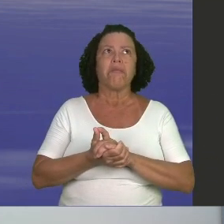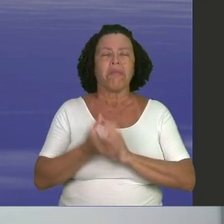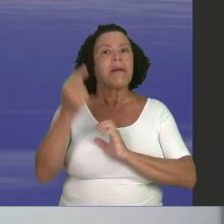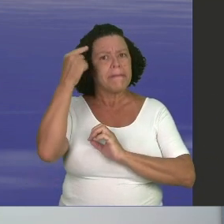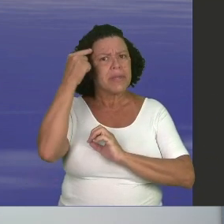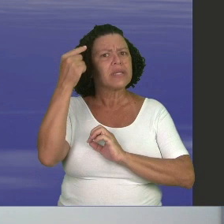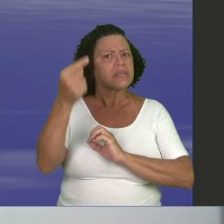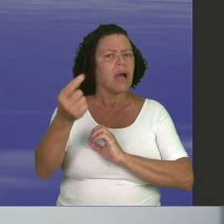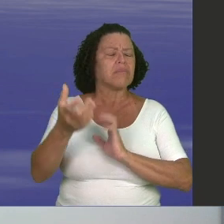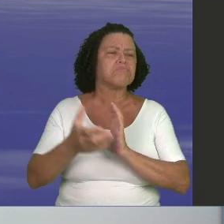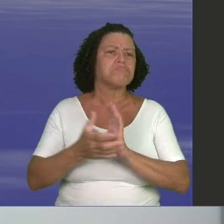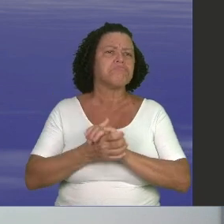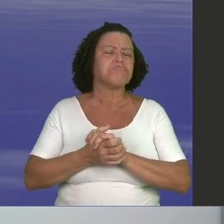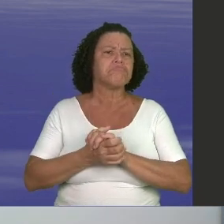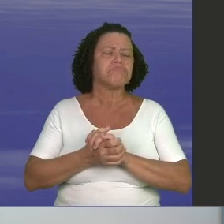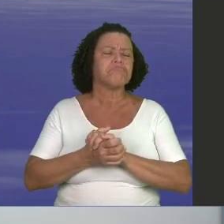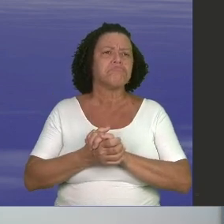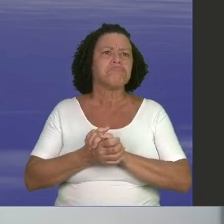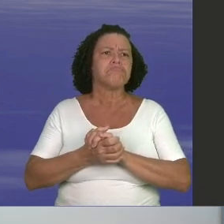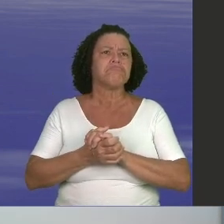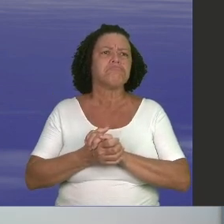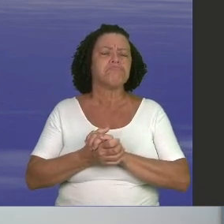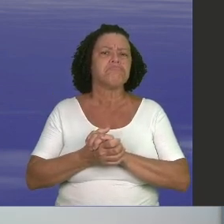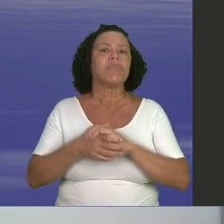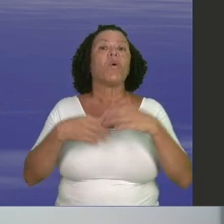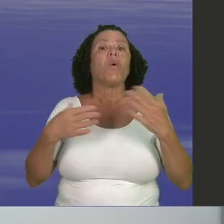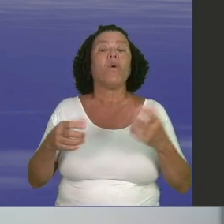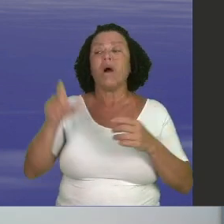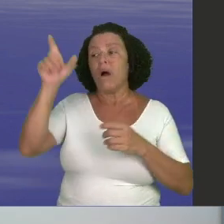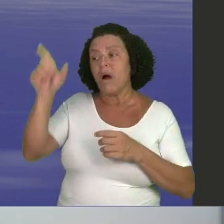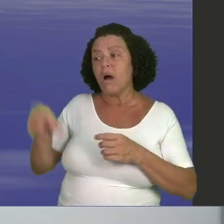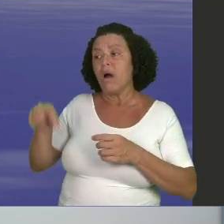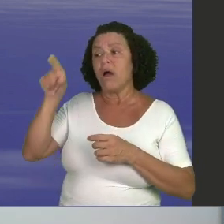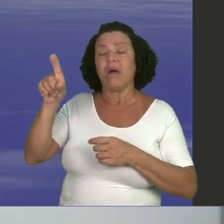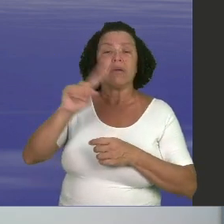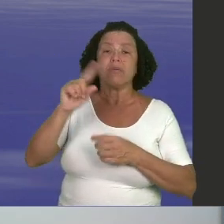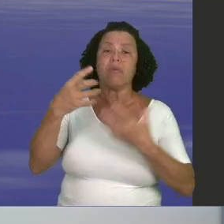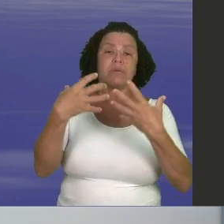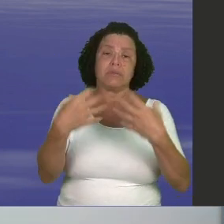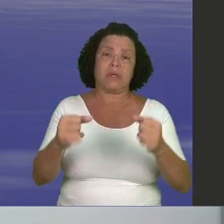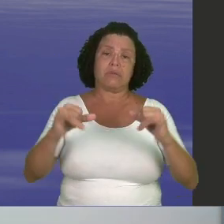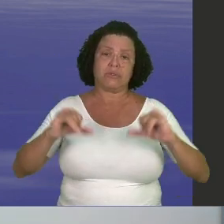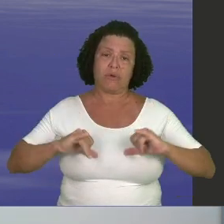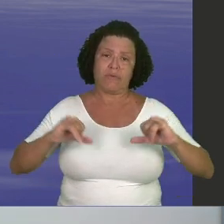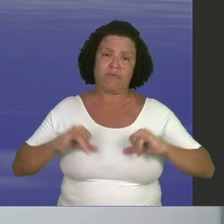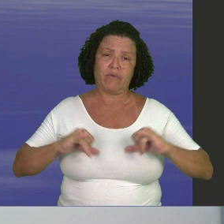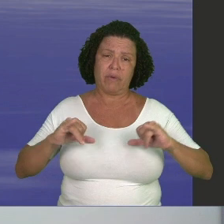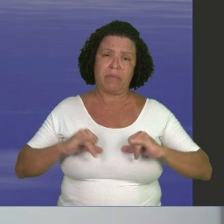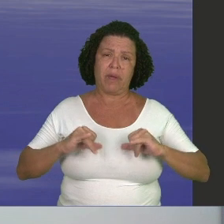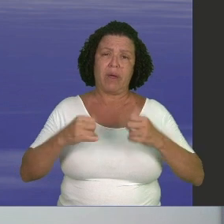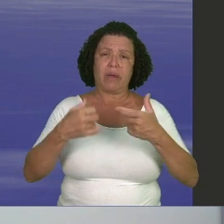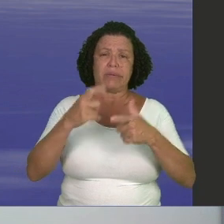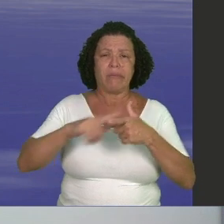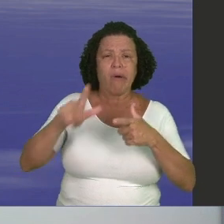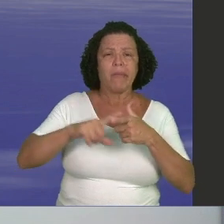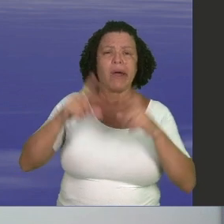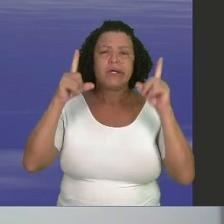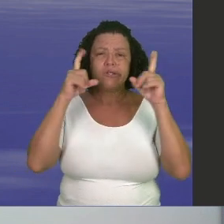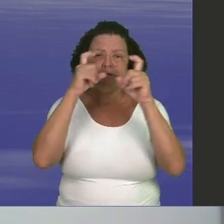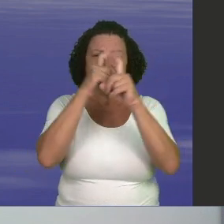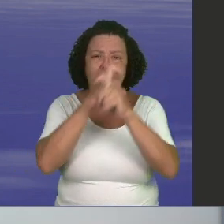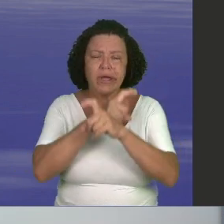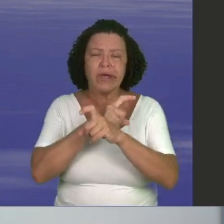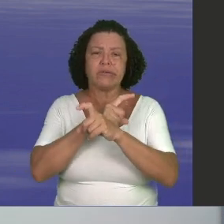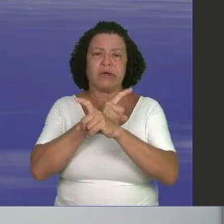reflexão. Geralmente é o indivíduo que não aceita seus sofrimentos, as situações difíceis que enfrenta,